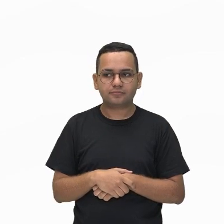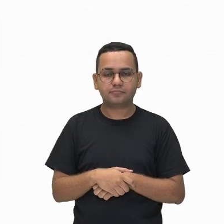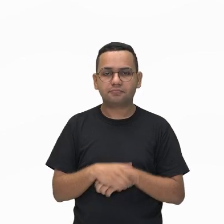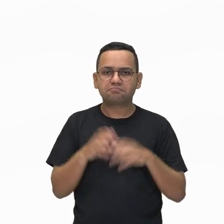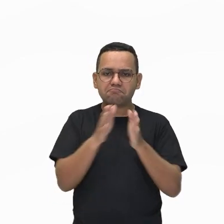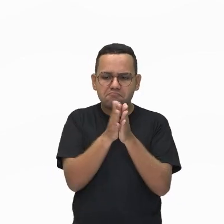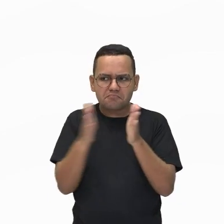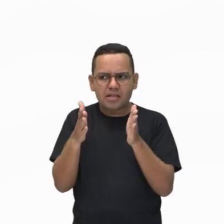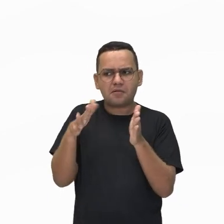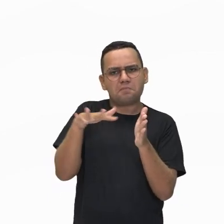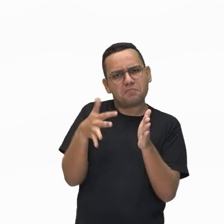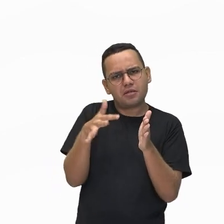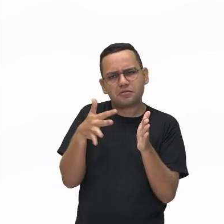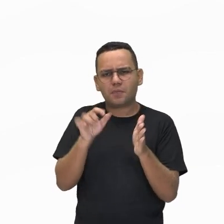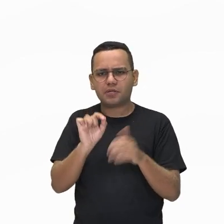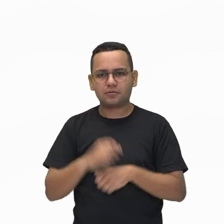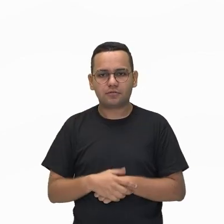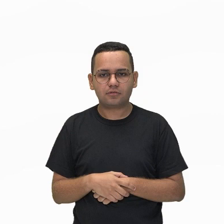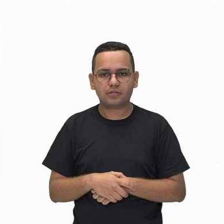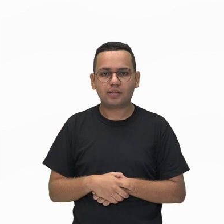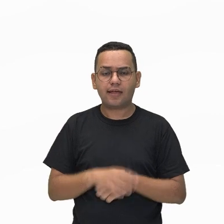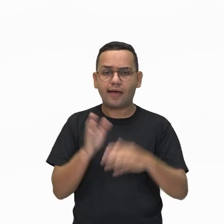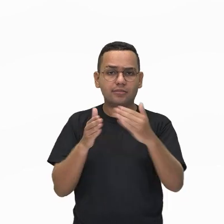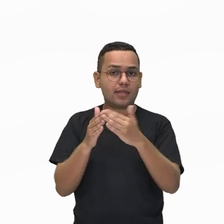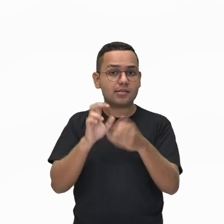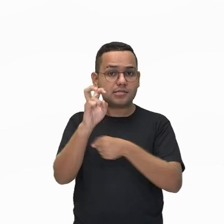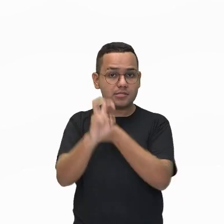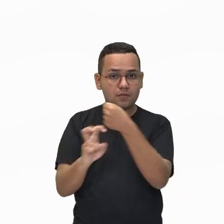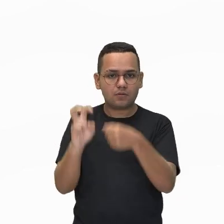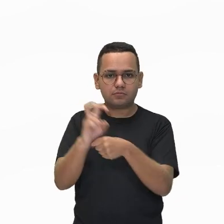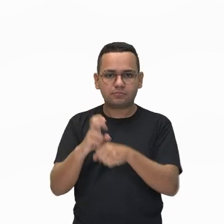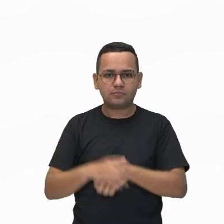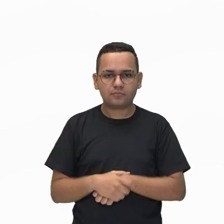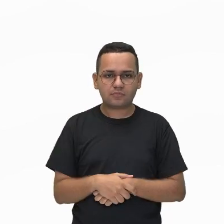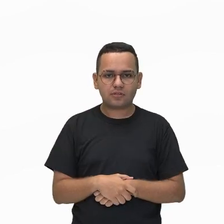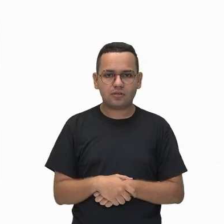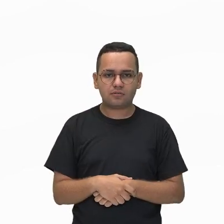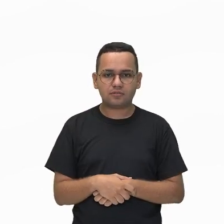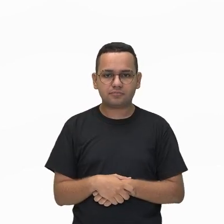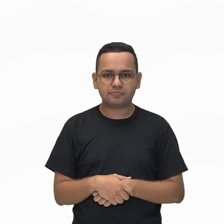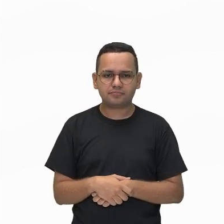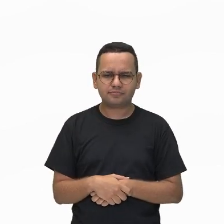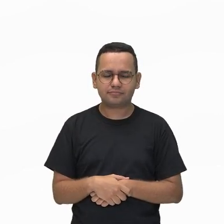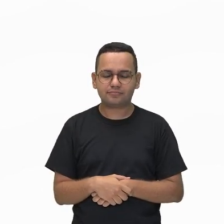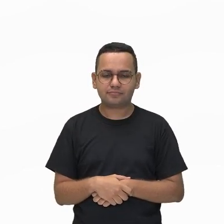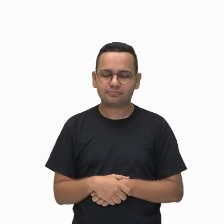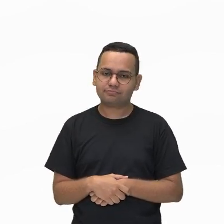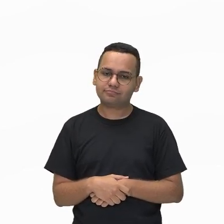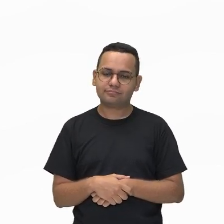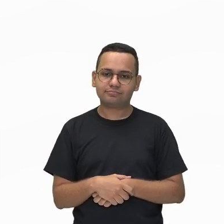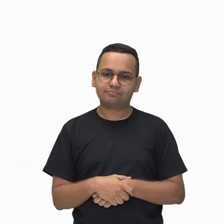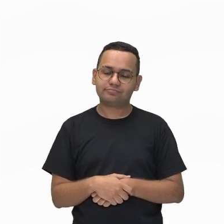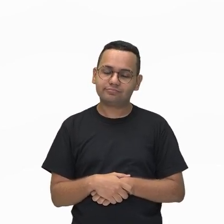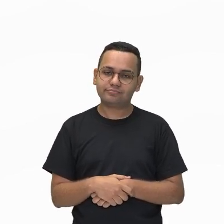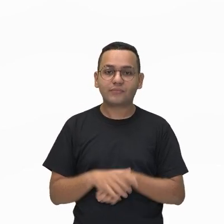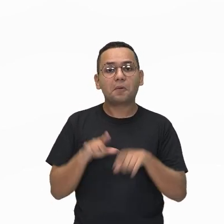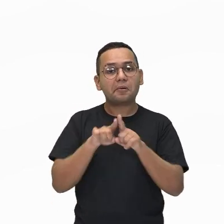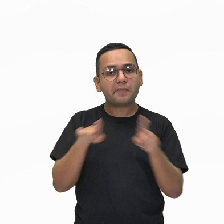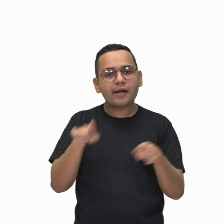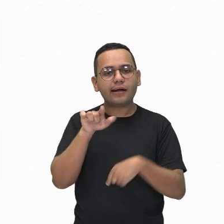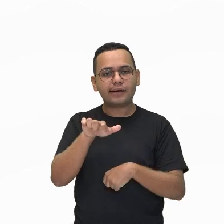de até 5 anos. As metas de médio prazo são aquelas de média